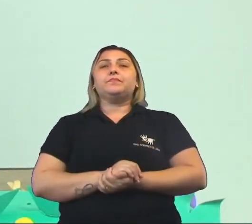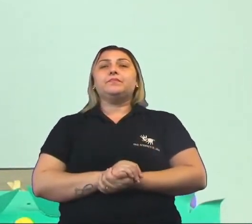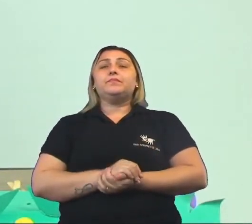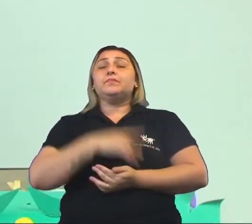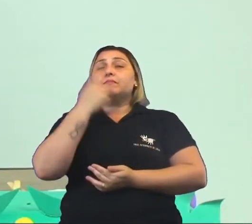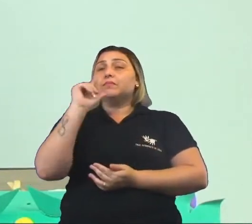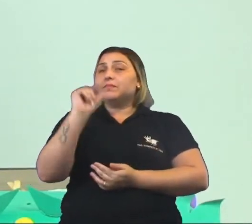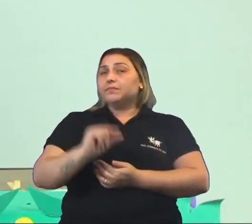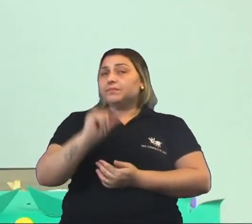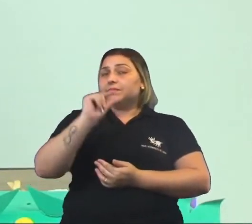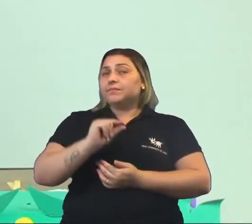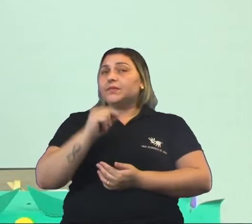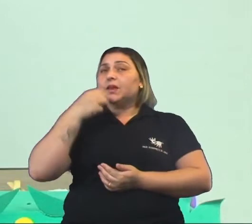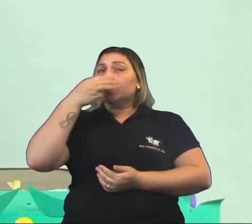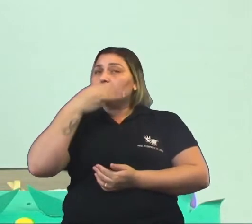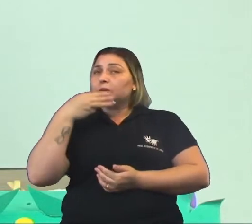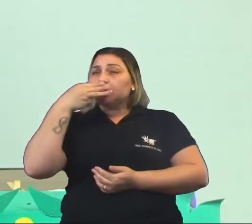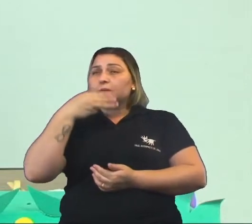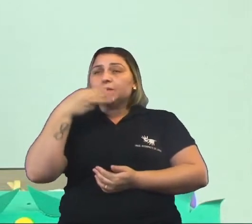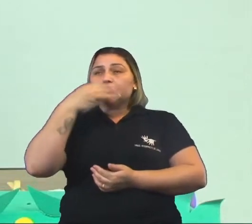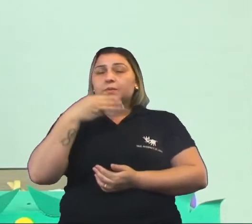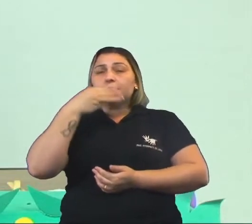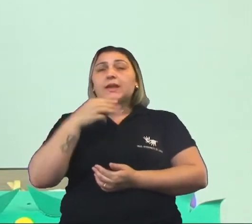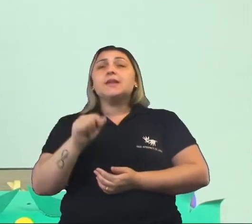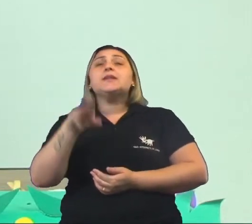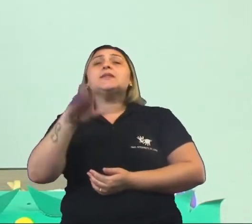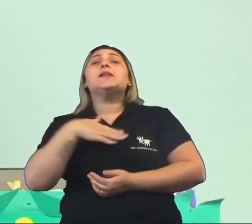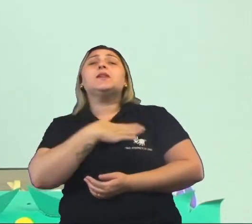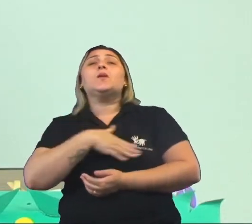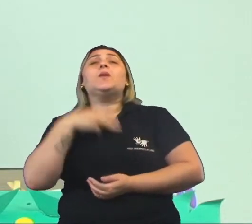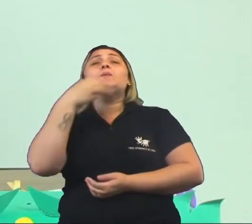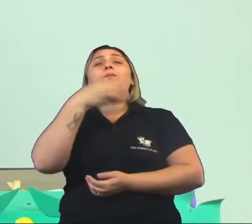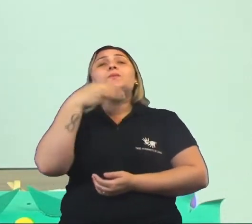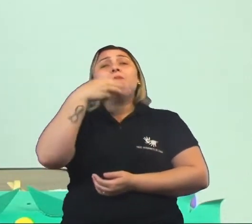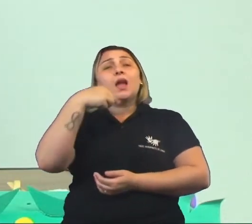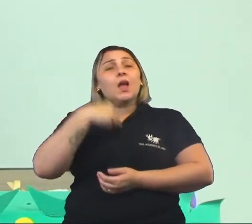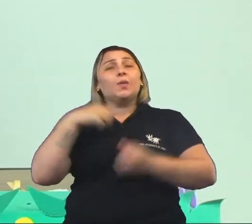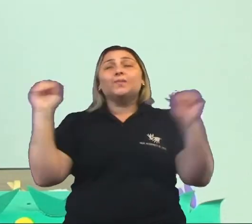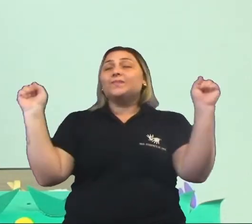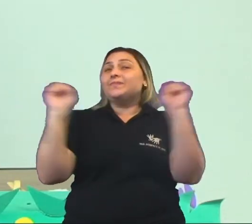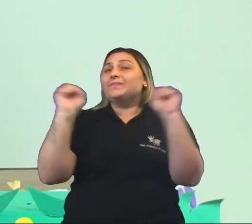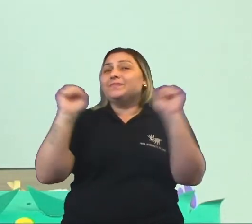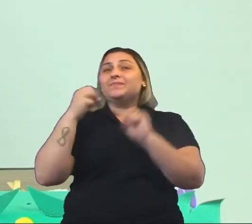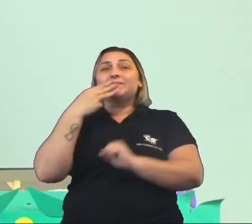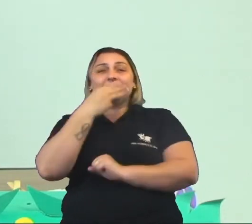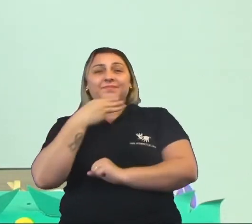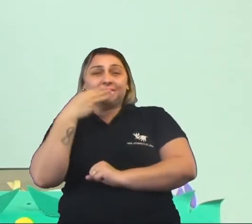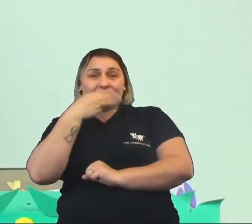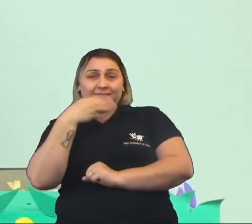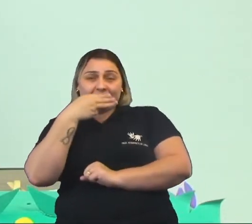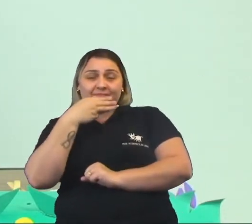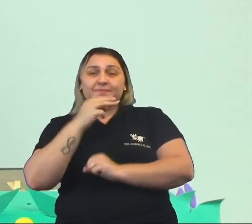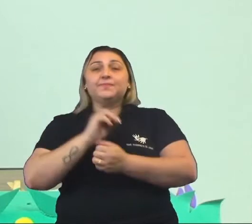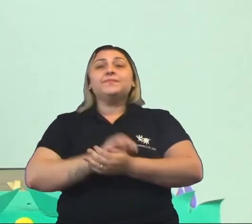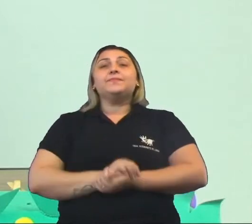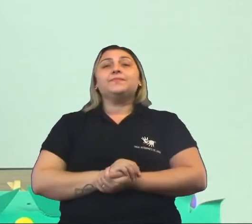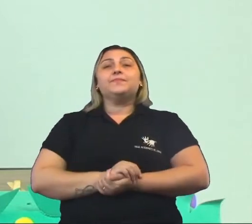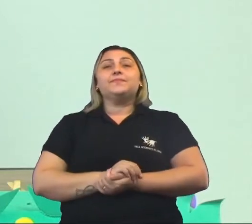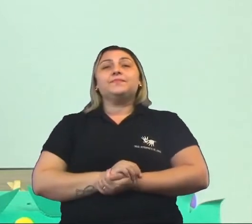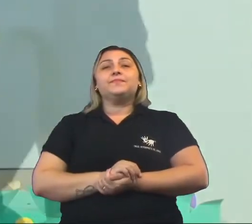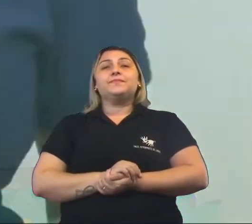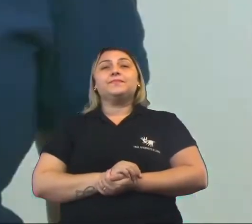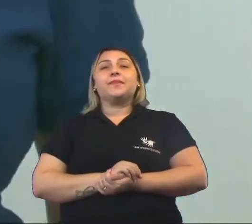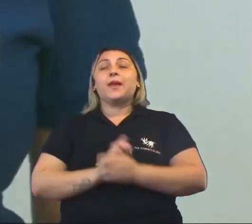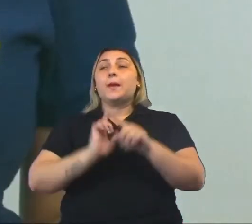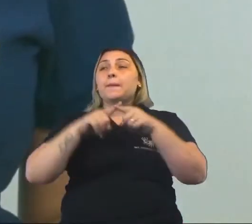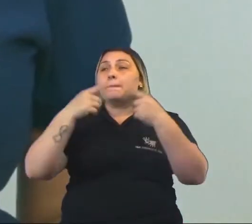Vamos falar um pouquinho de doces? Quem gosta de doces? Eu amo doce, eu gosto muito.